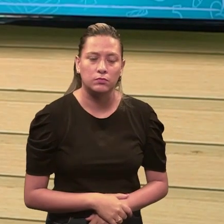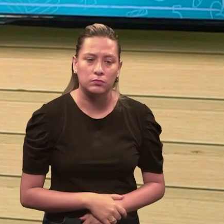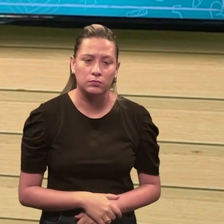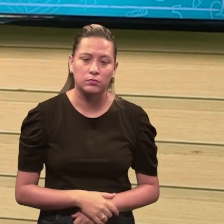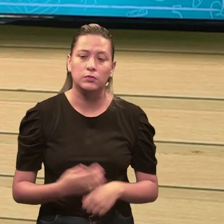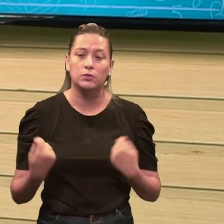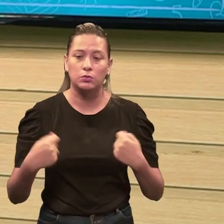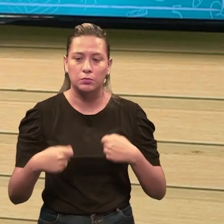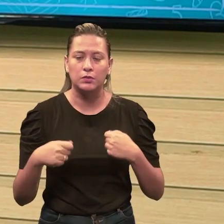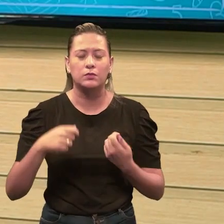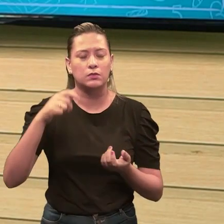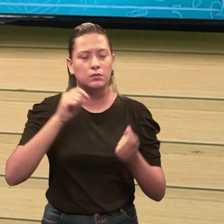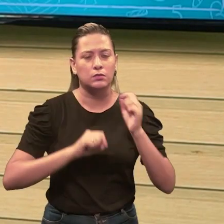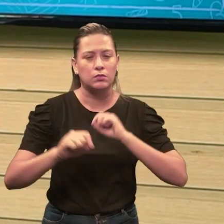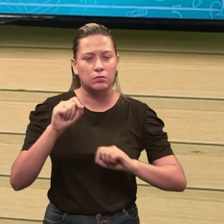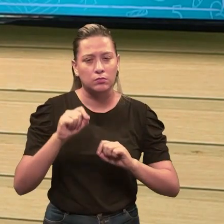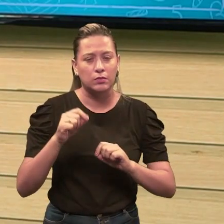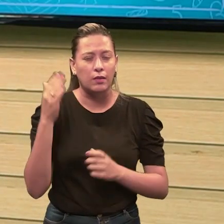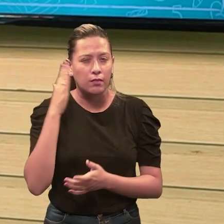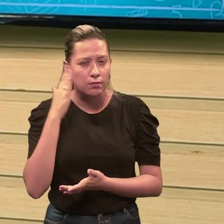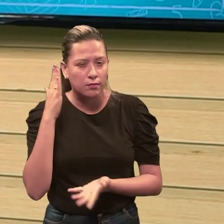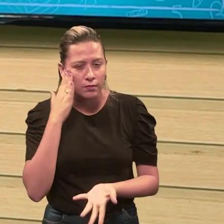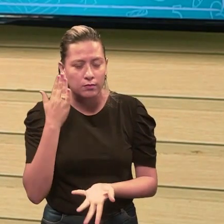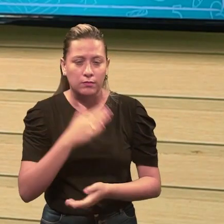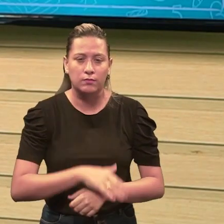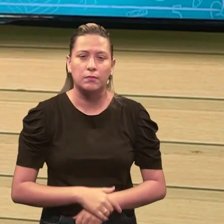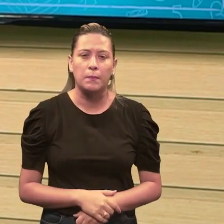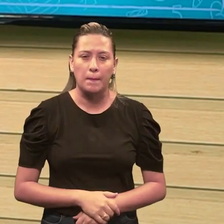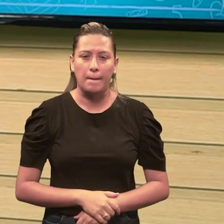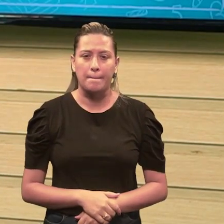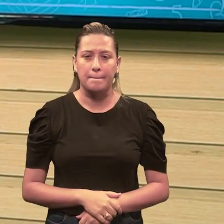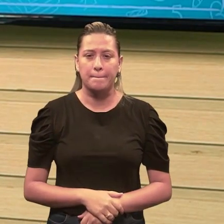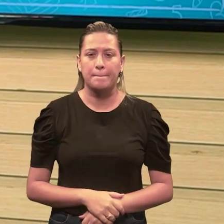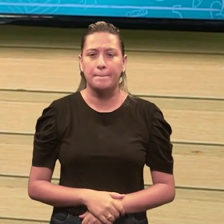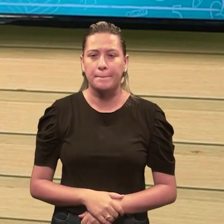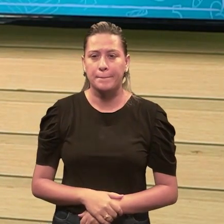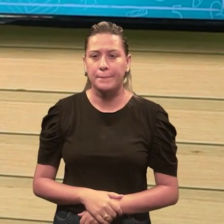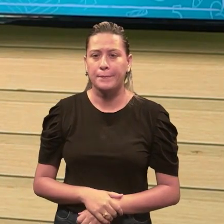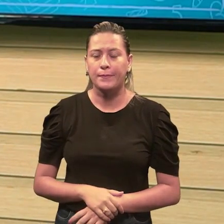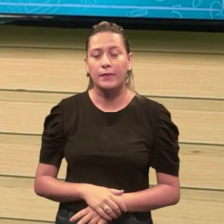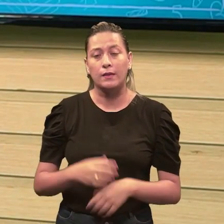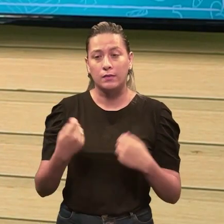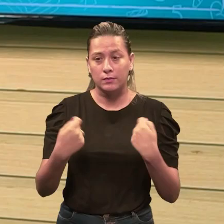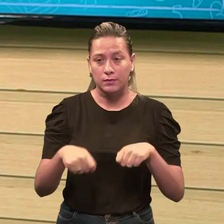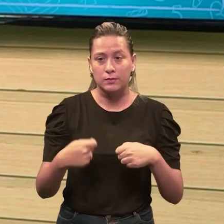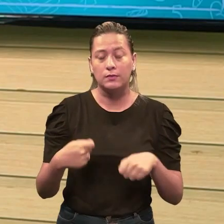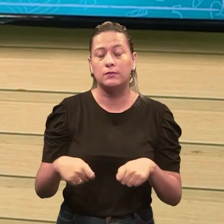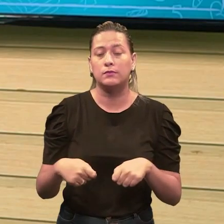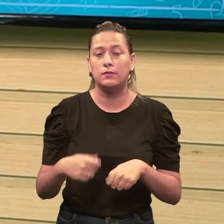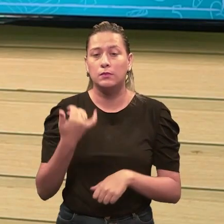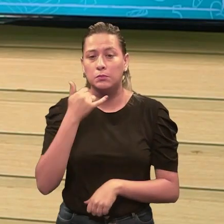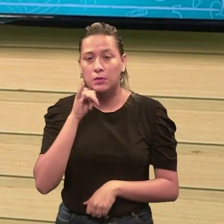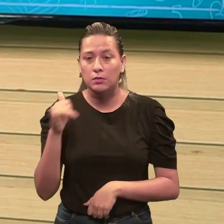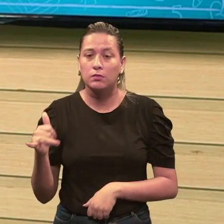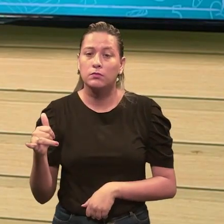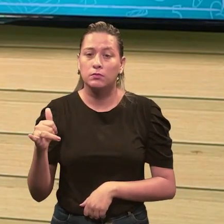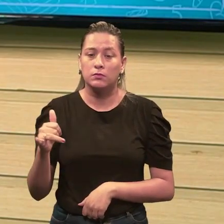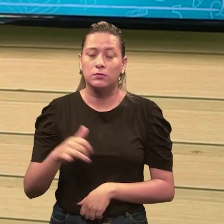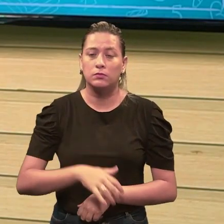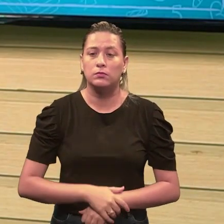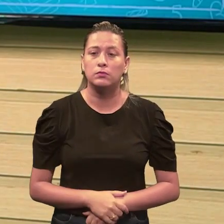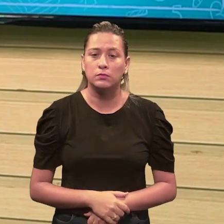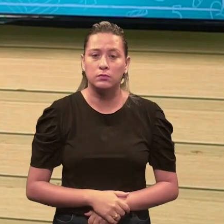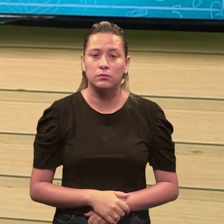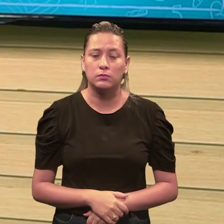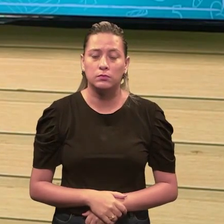vocês realmente compreendam o que eu estou falando, tá? Ó, as fontes são os componentes necessários para fluir energia para o circuito. São